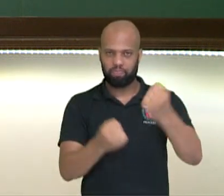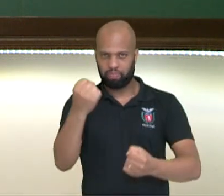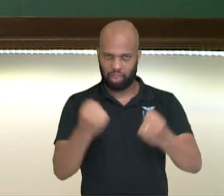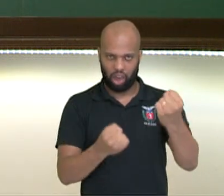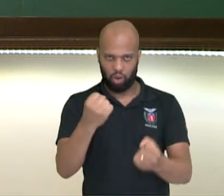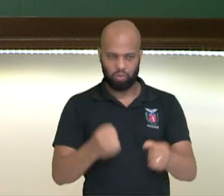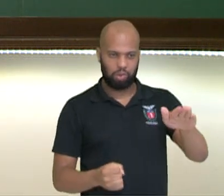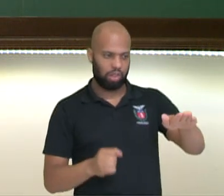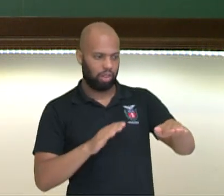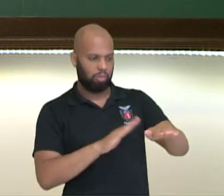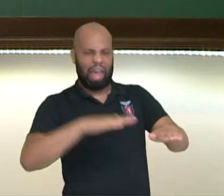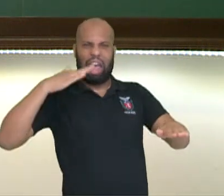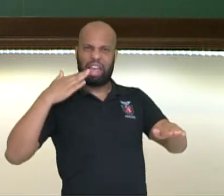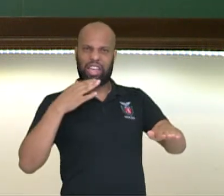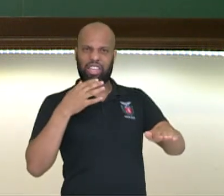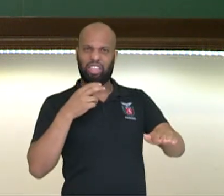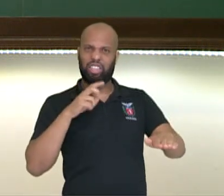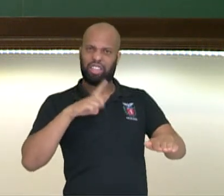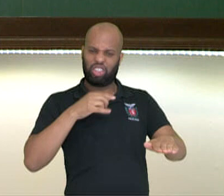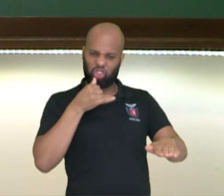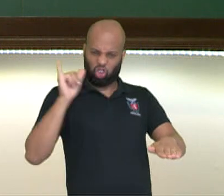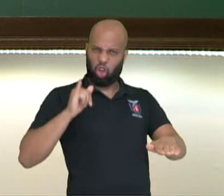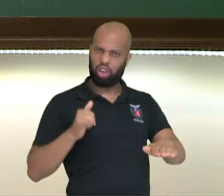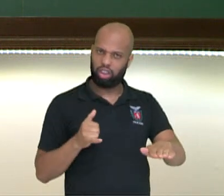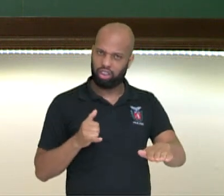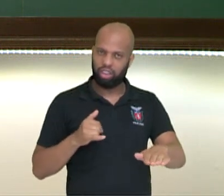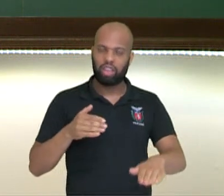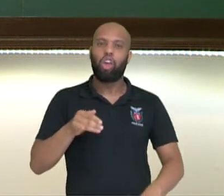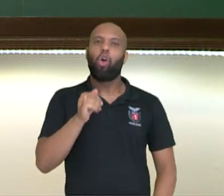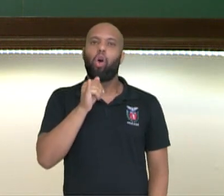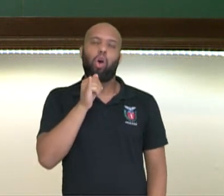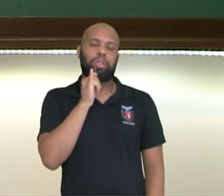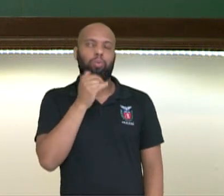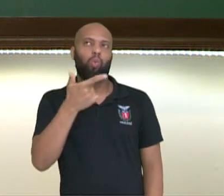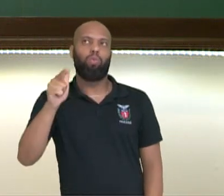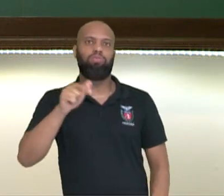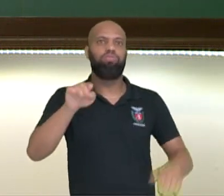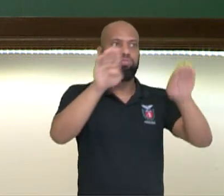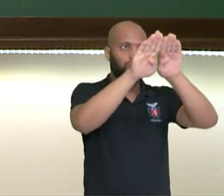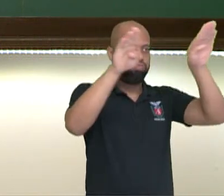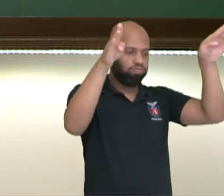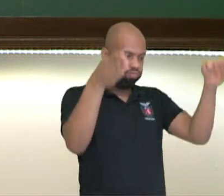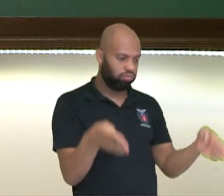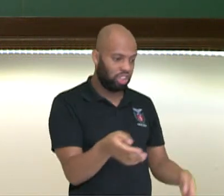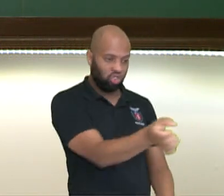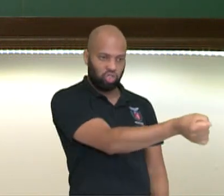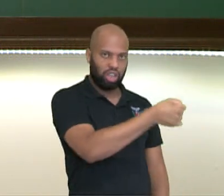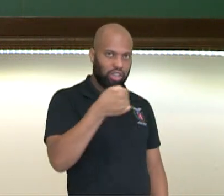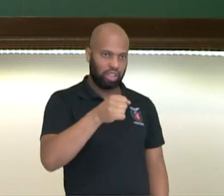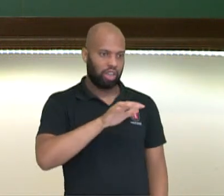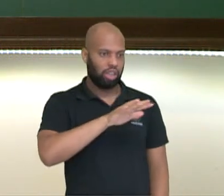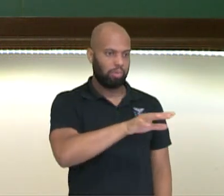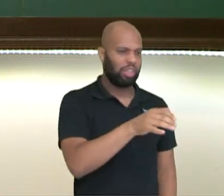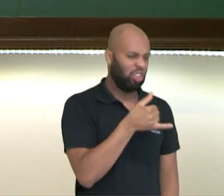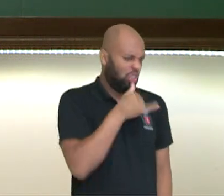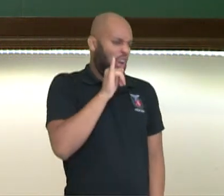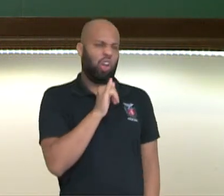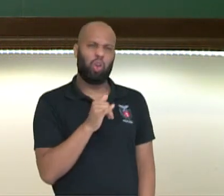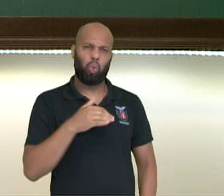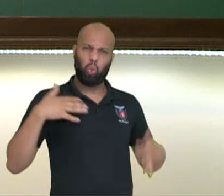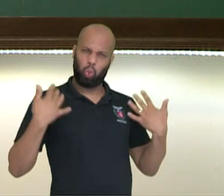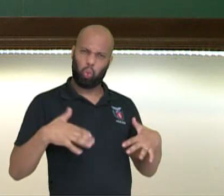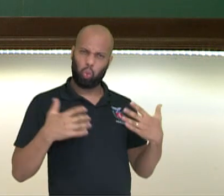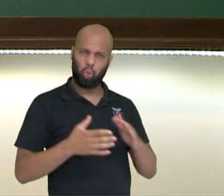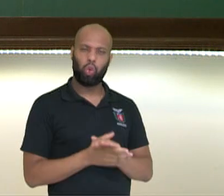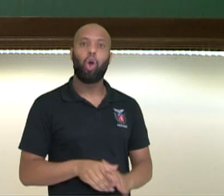na hora de abrir a geladeira, no mercado, choque ao encostar no coleguinha, né? Aquele cabelo arrepiado que não baixa nunca,